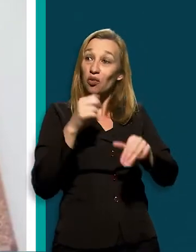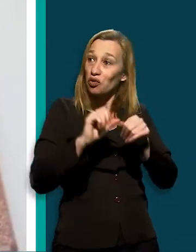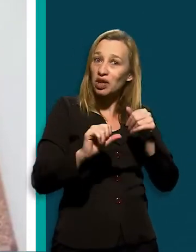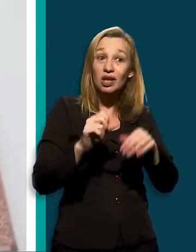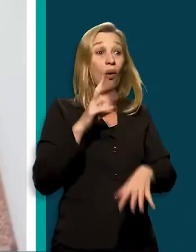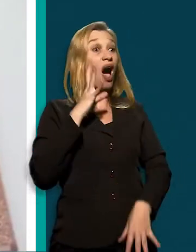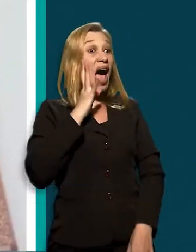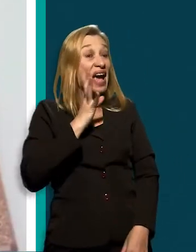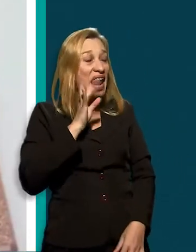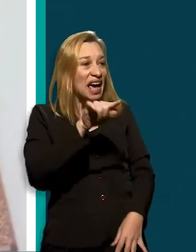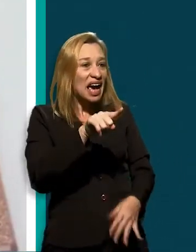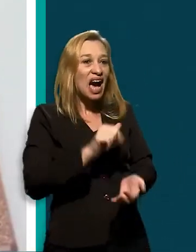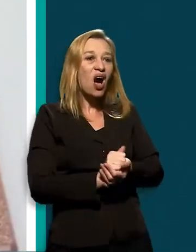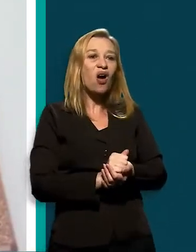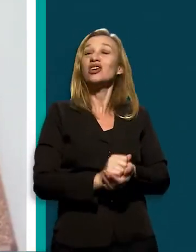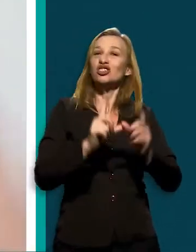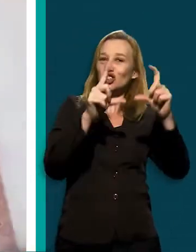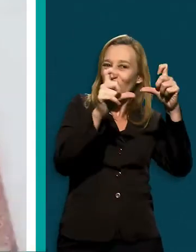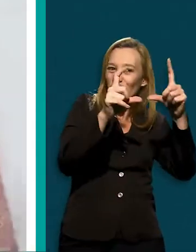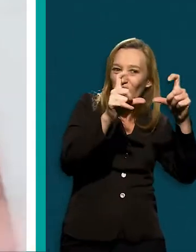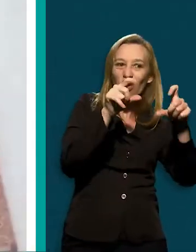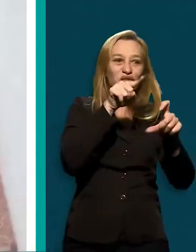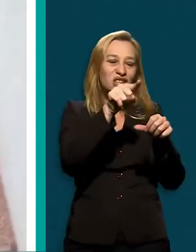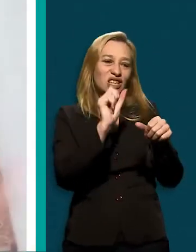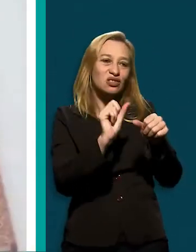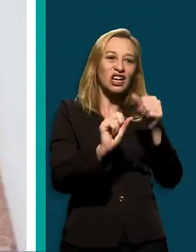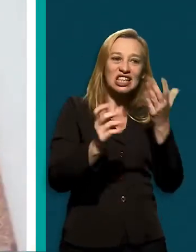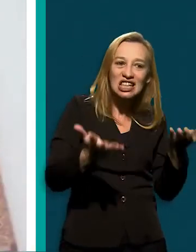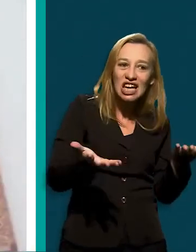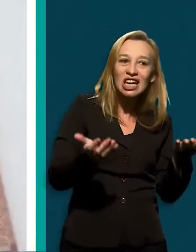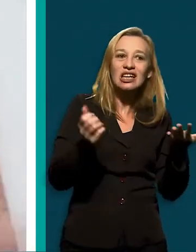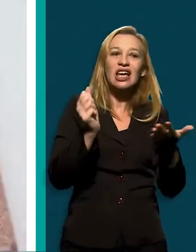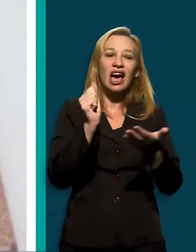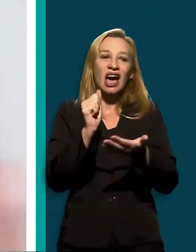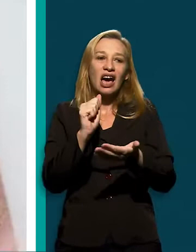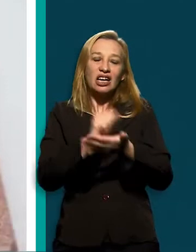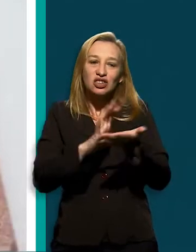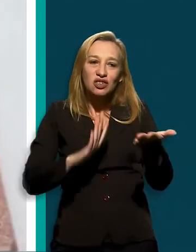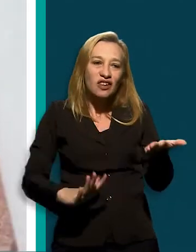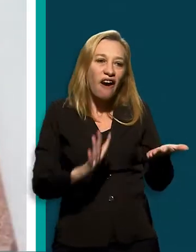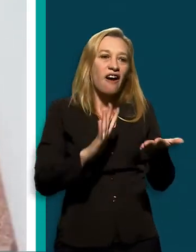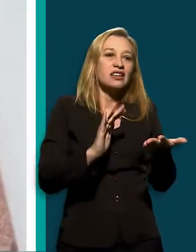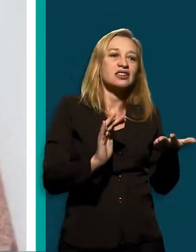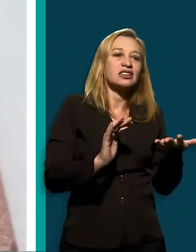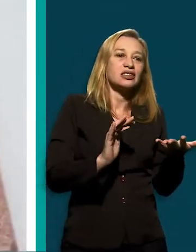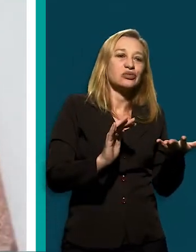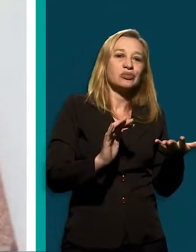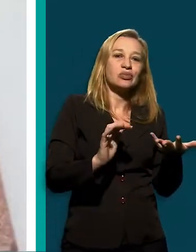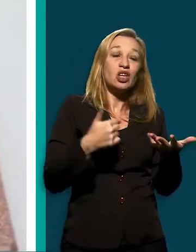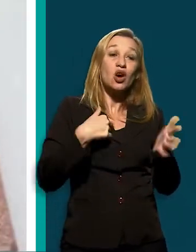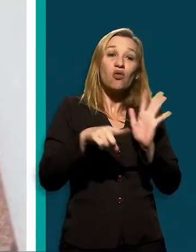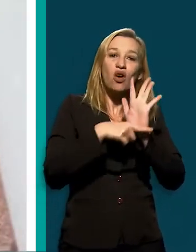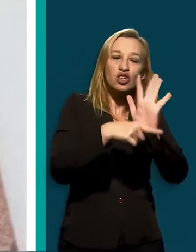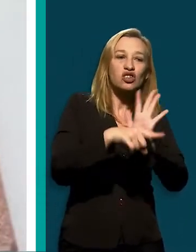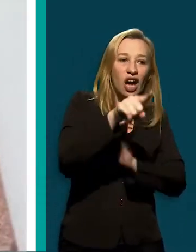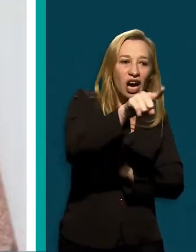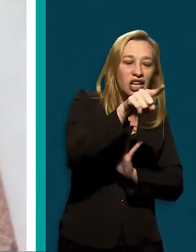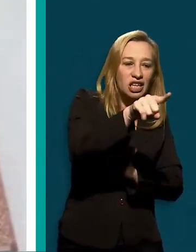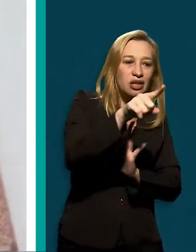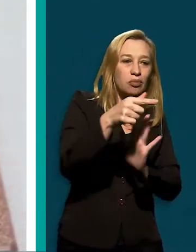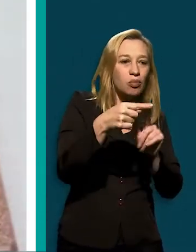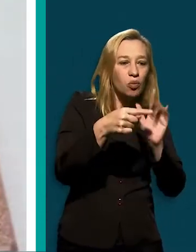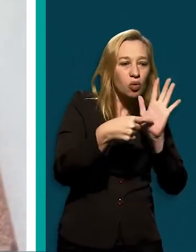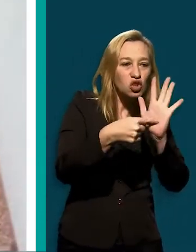olha, que legal. Aí eu falei, tirem fotos de vocês fazendo a sequência, e aí eu vou ajudar aqui